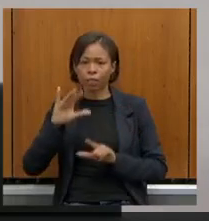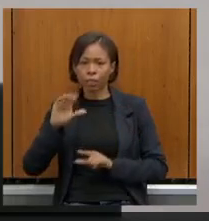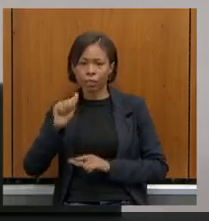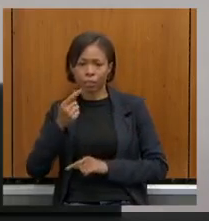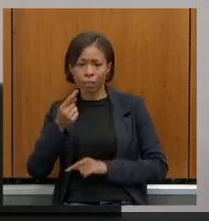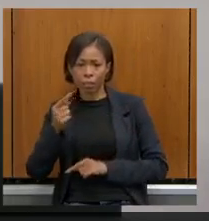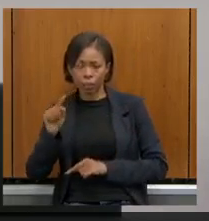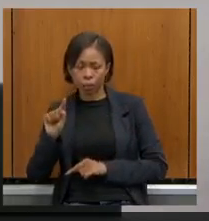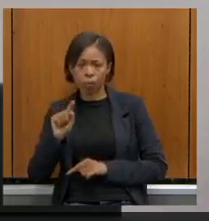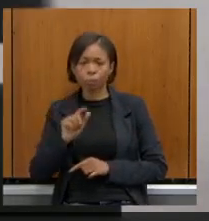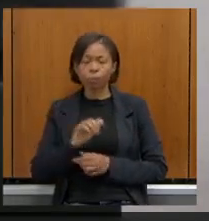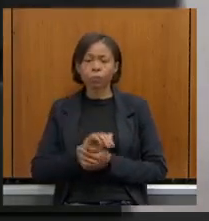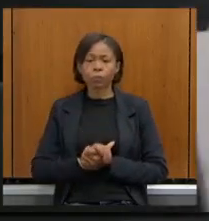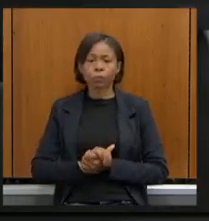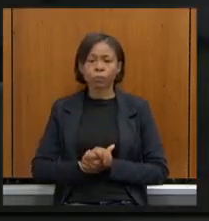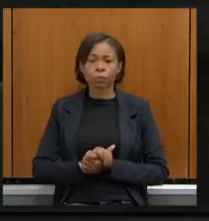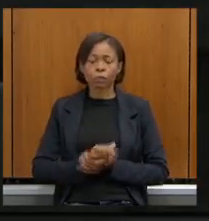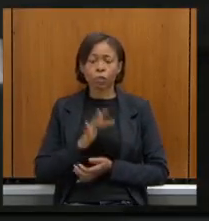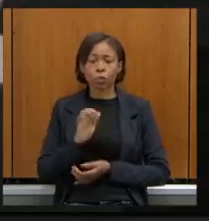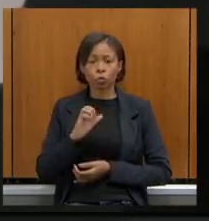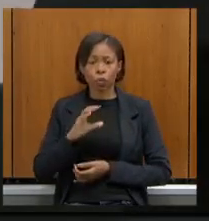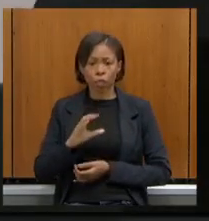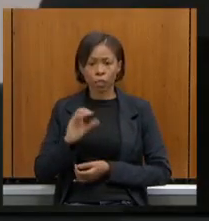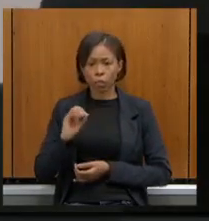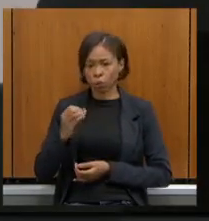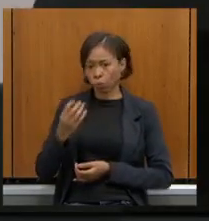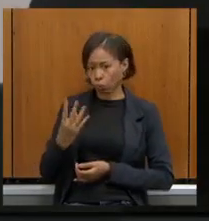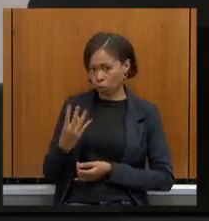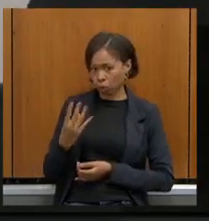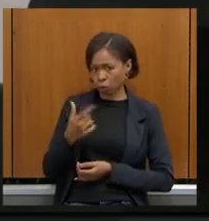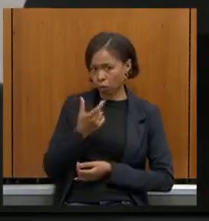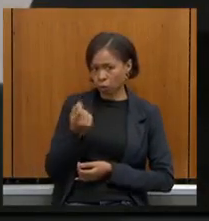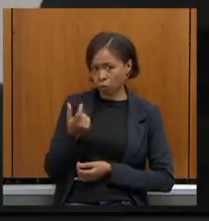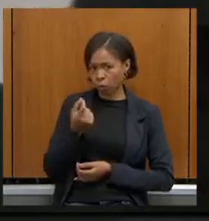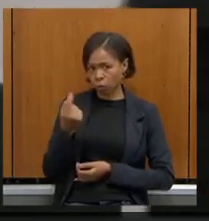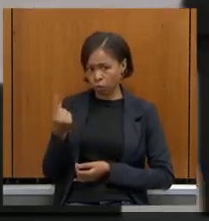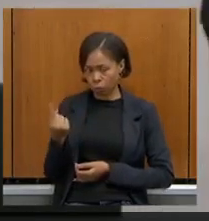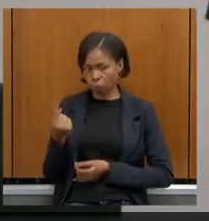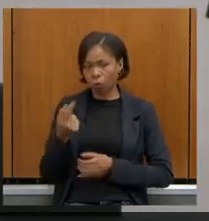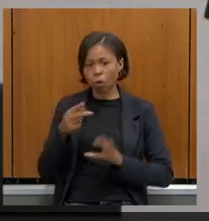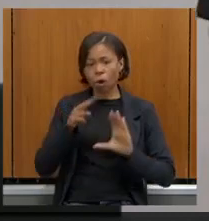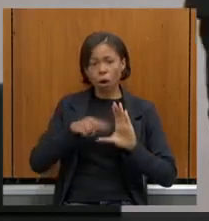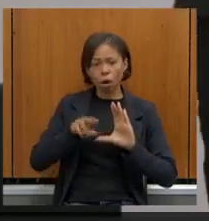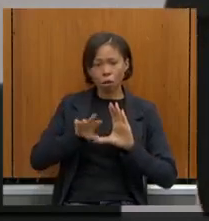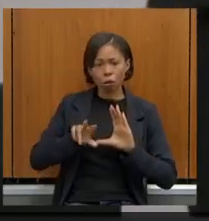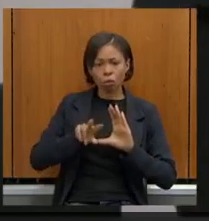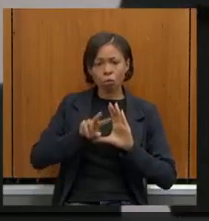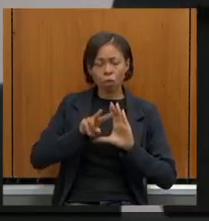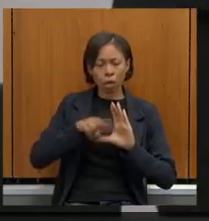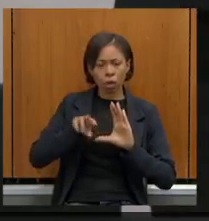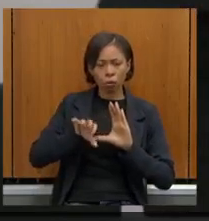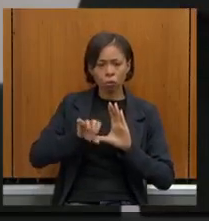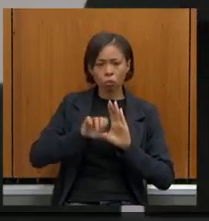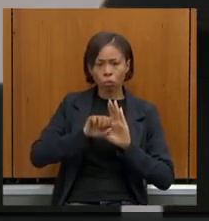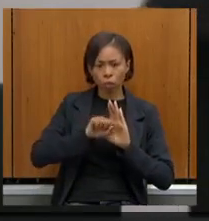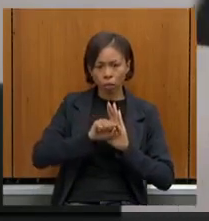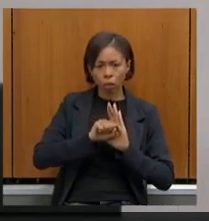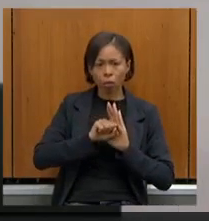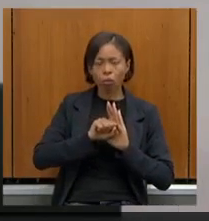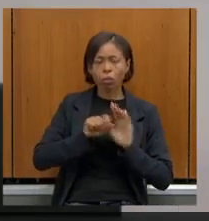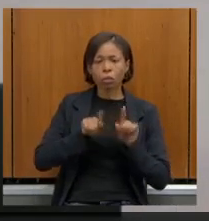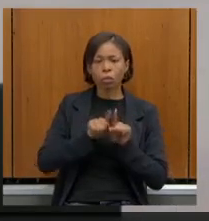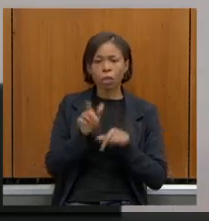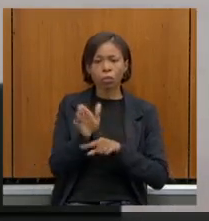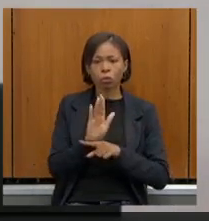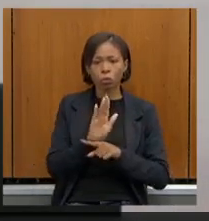04 2021 produção de obras de audiovisual de curta metragem do gênero